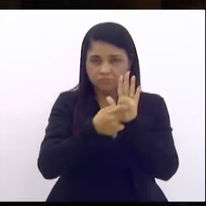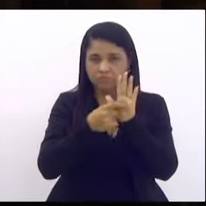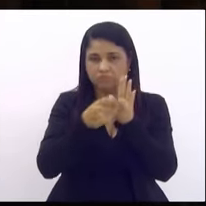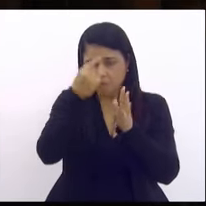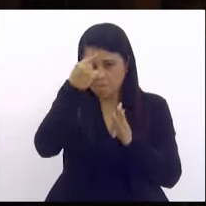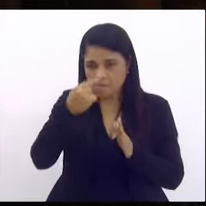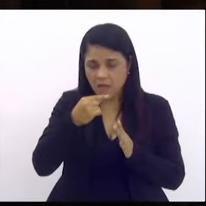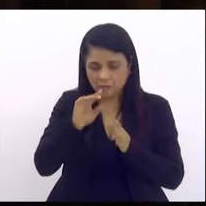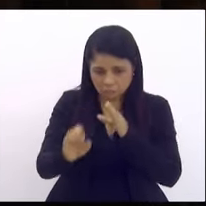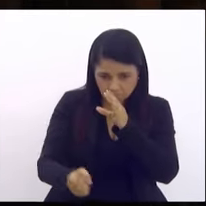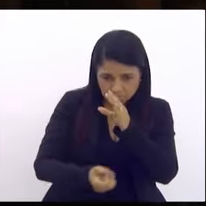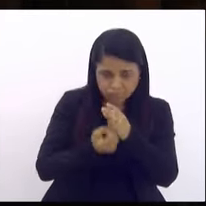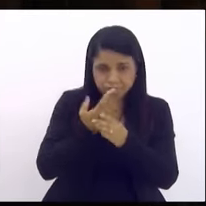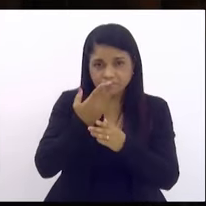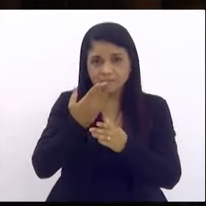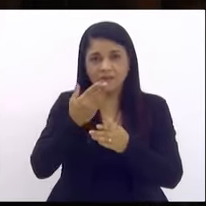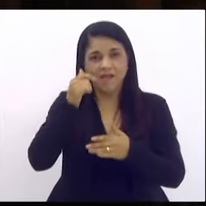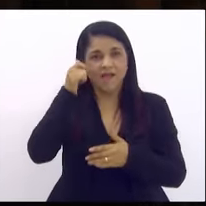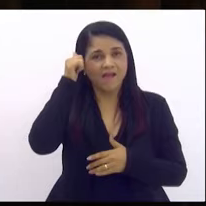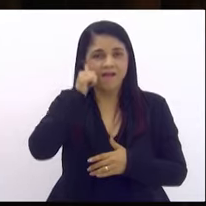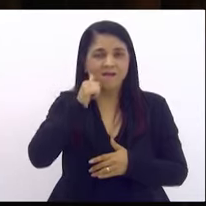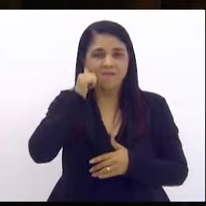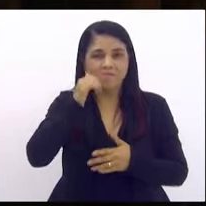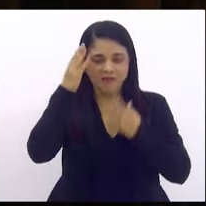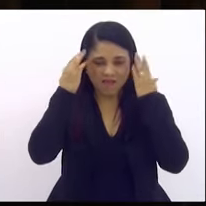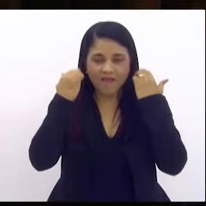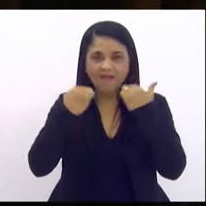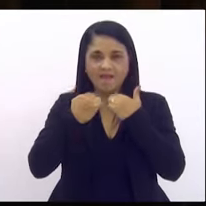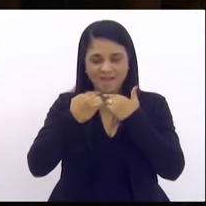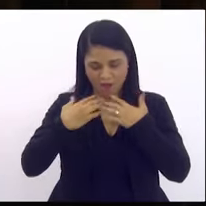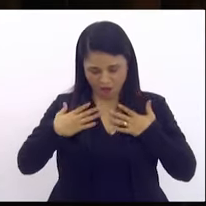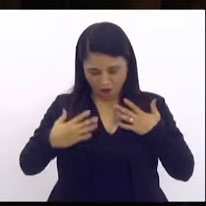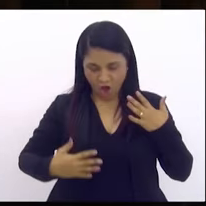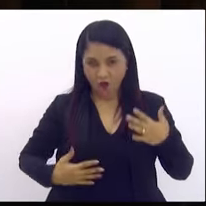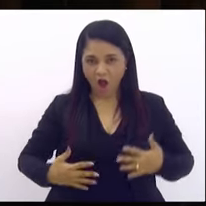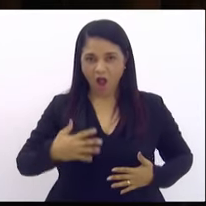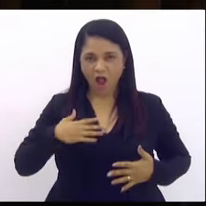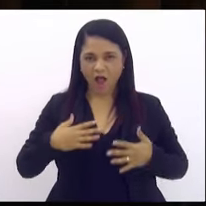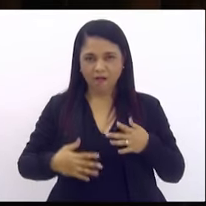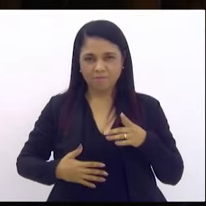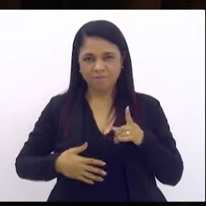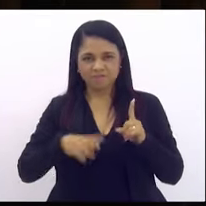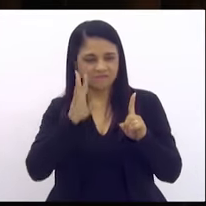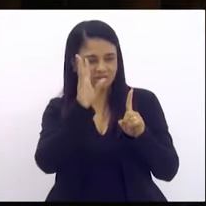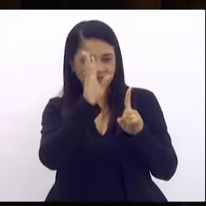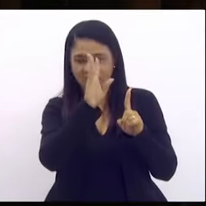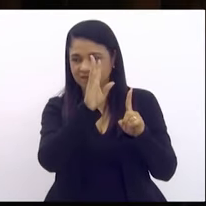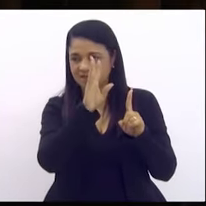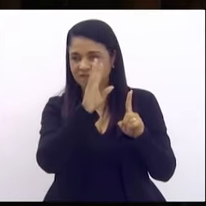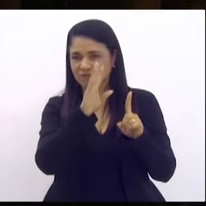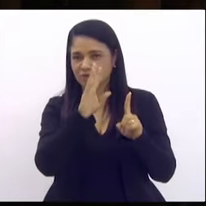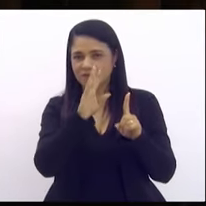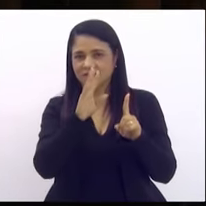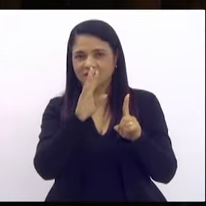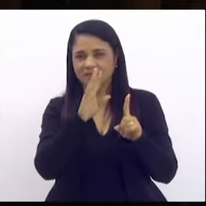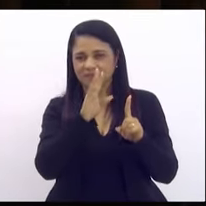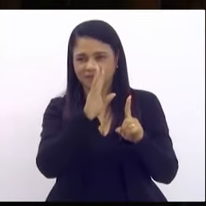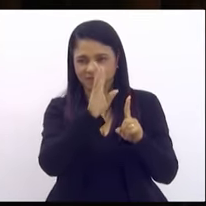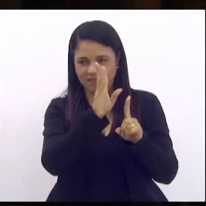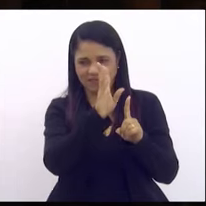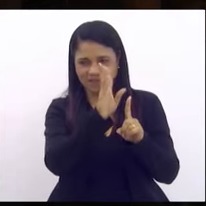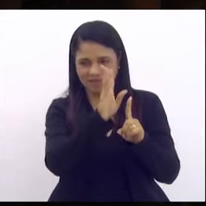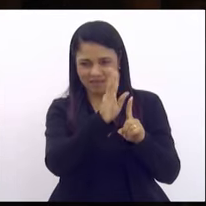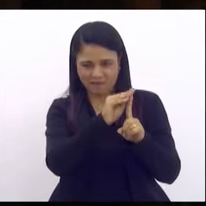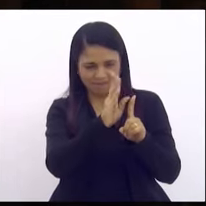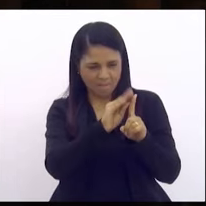a as partes do do corpo expostas como se se fosse supor que para um homem branco tá com uma mulher negra